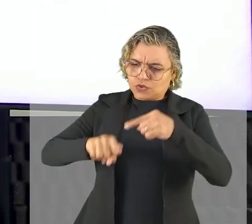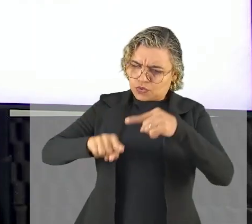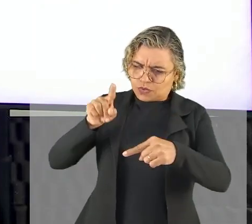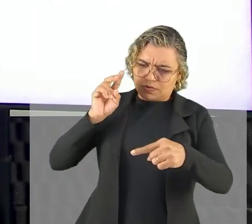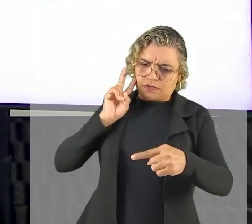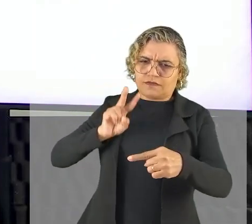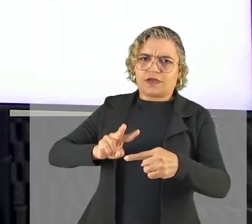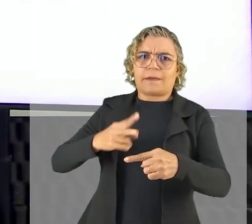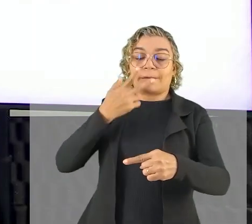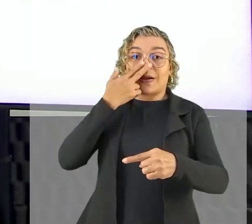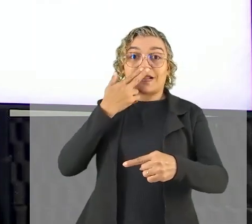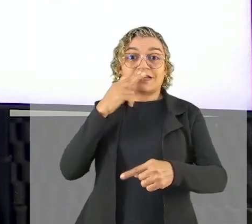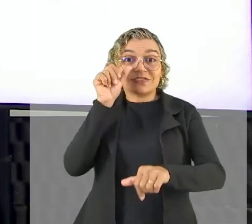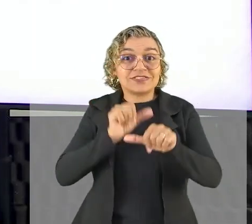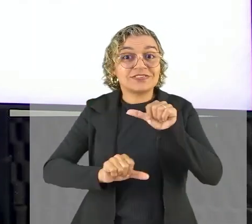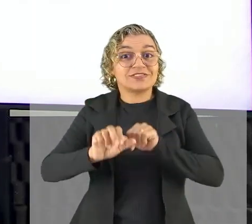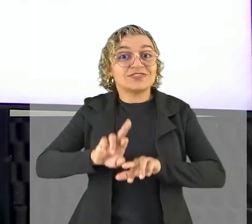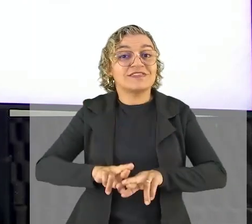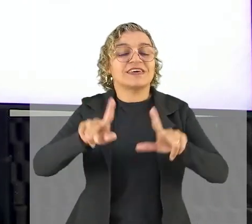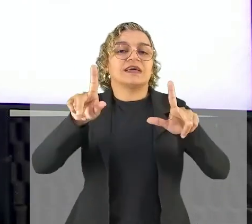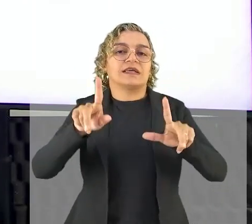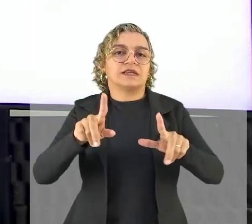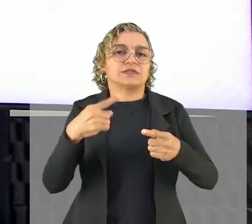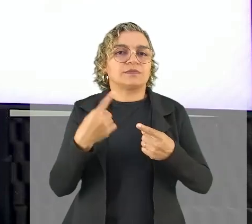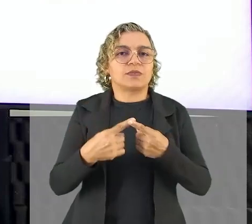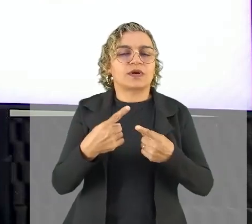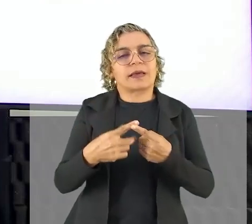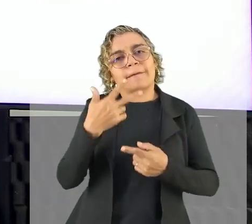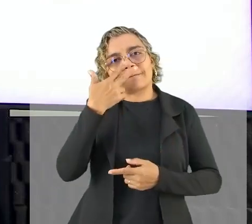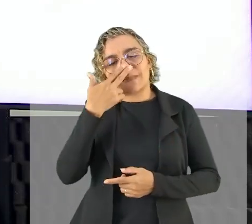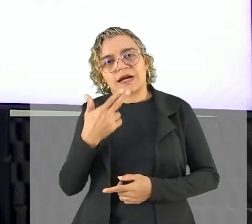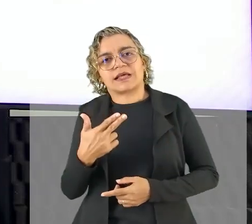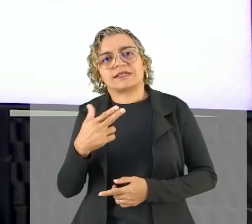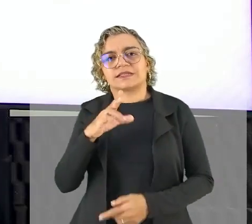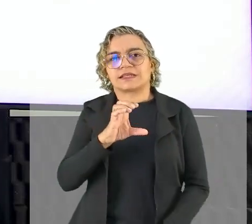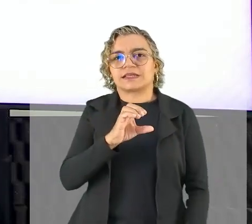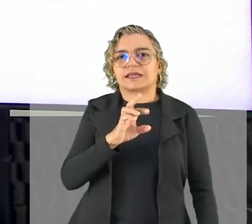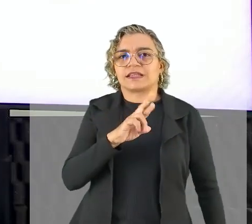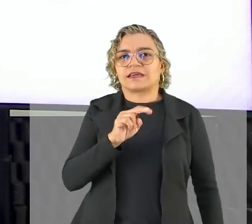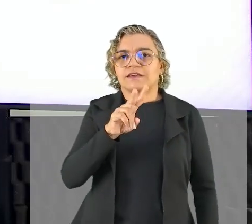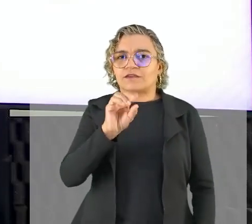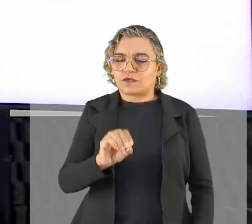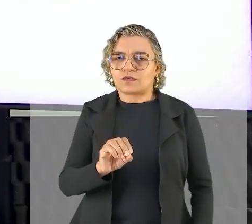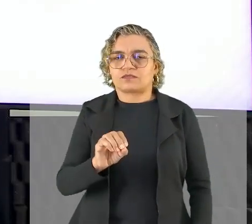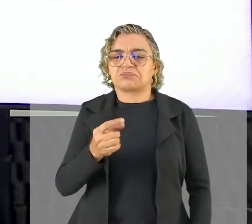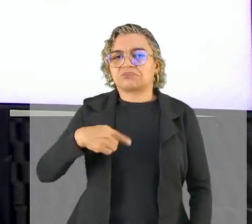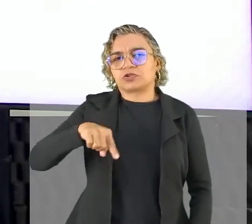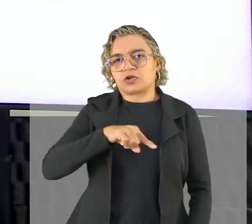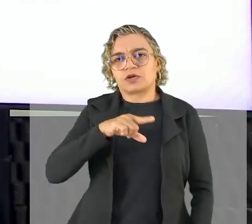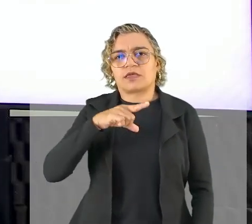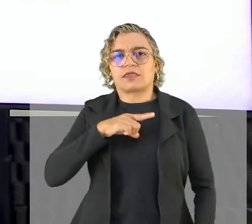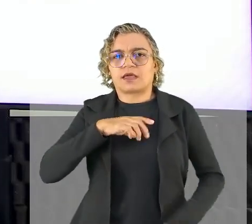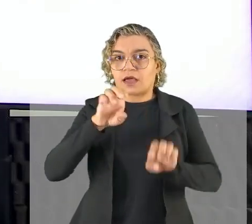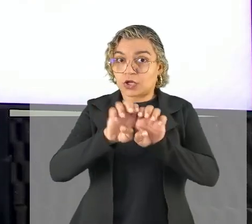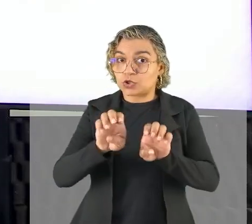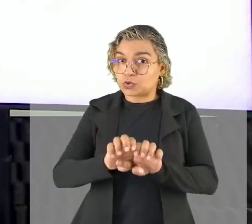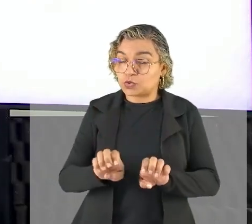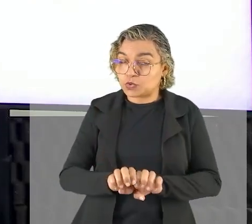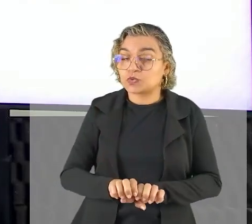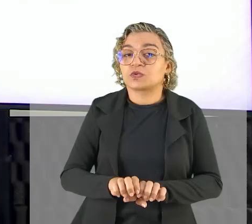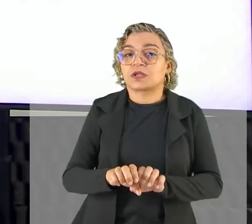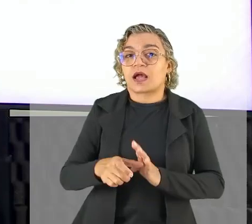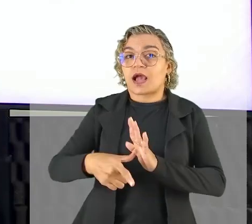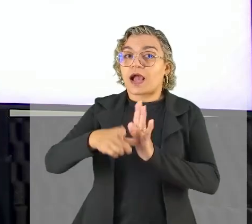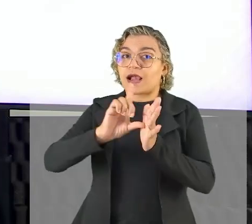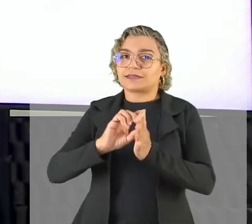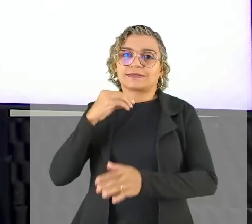Ele já vem modificado por conta desse crivo que passa nessa estrutura que a gente tem a priori, ou seja, antes